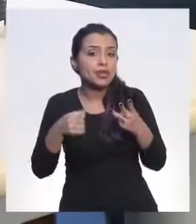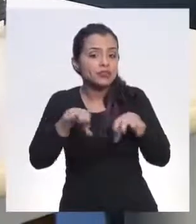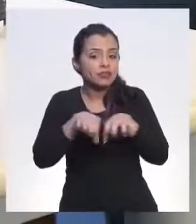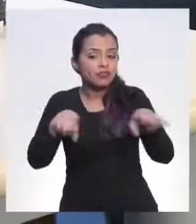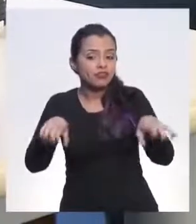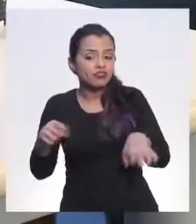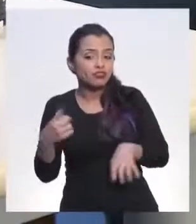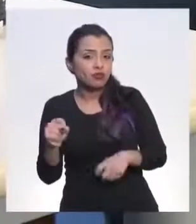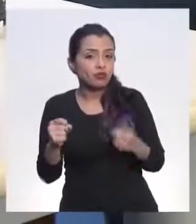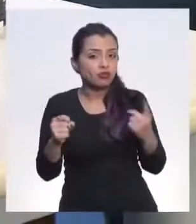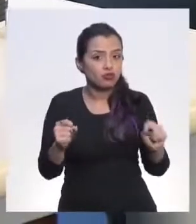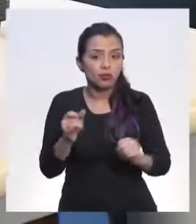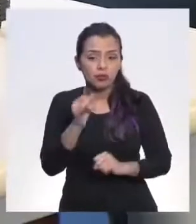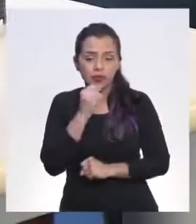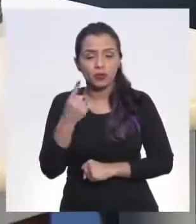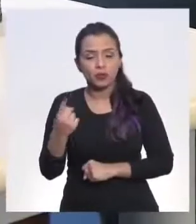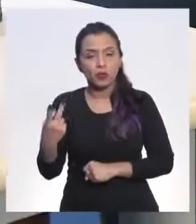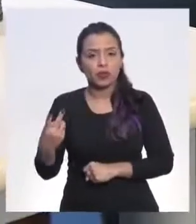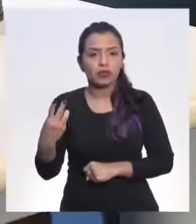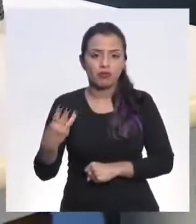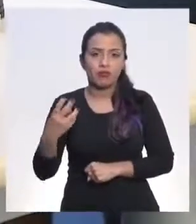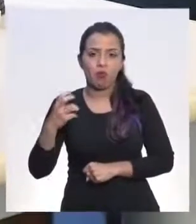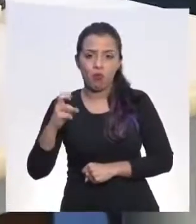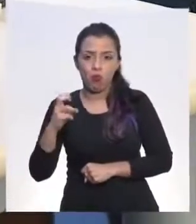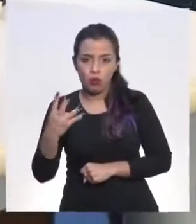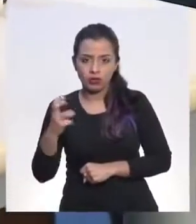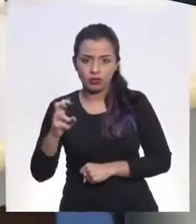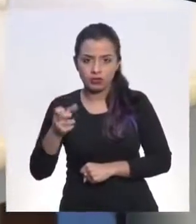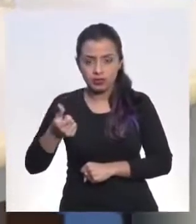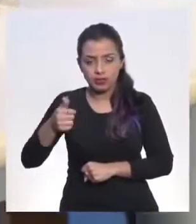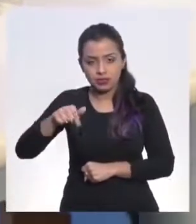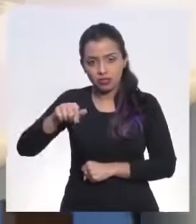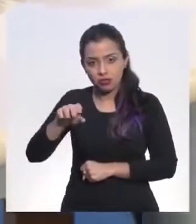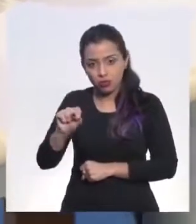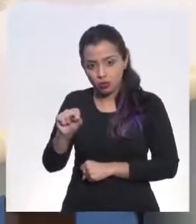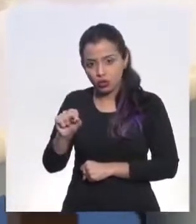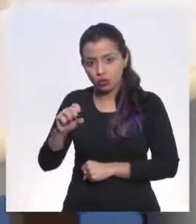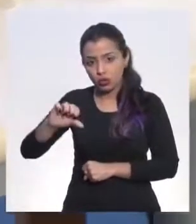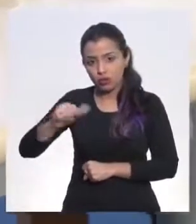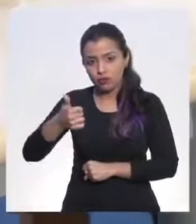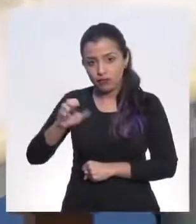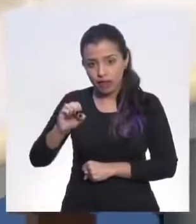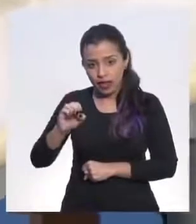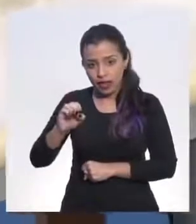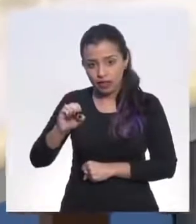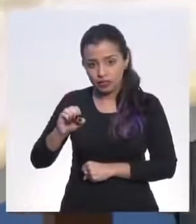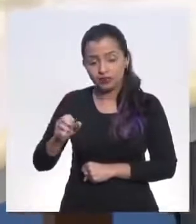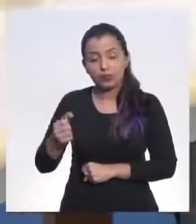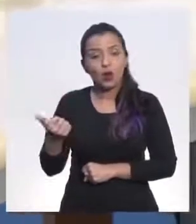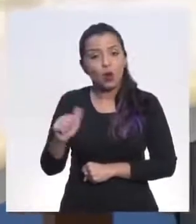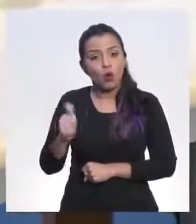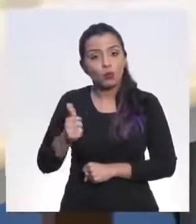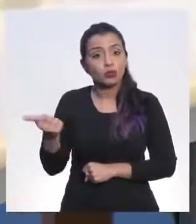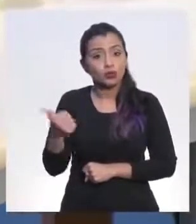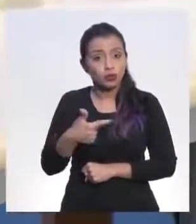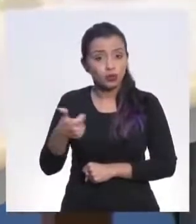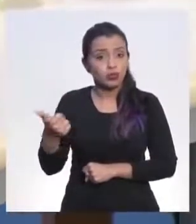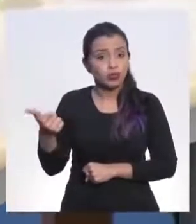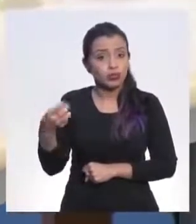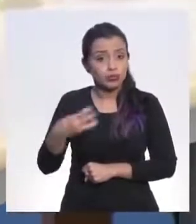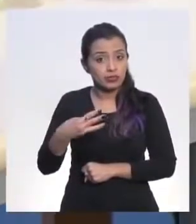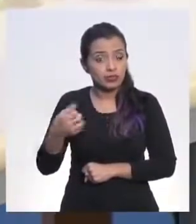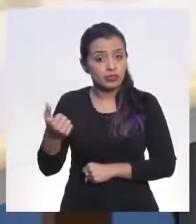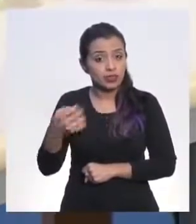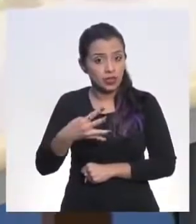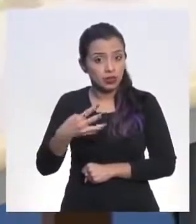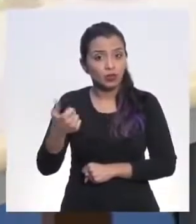2, 3, 4, 5, 6, 7, 8, 9, 10, 11,